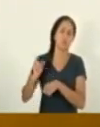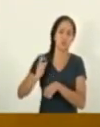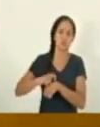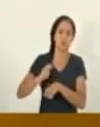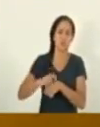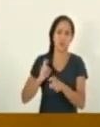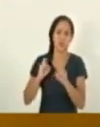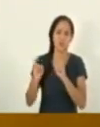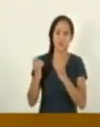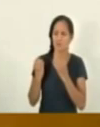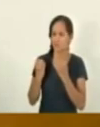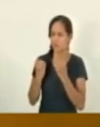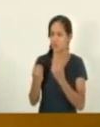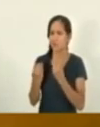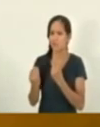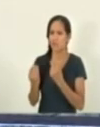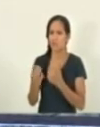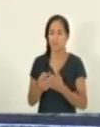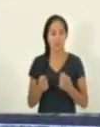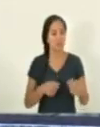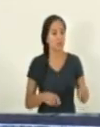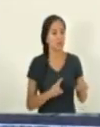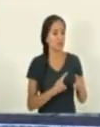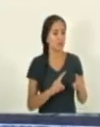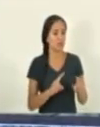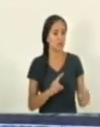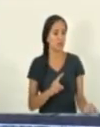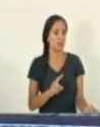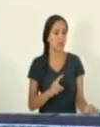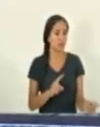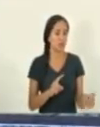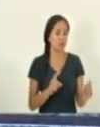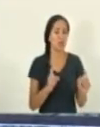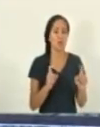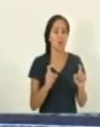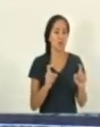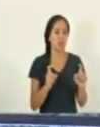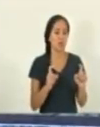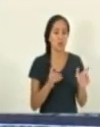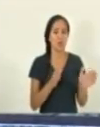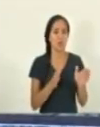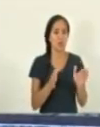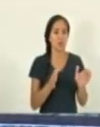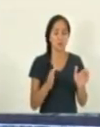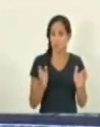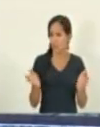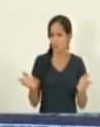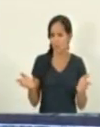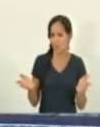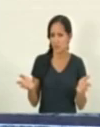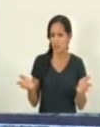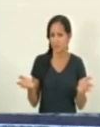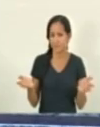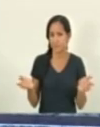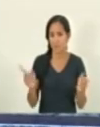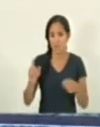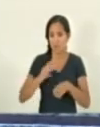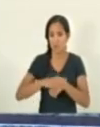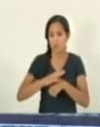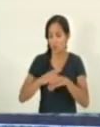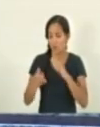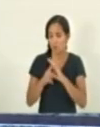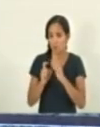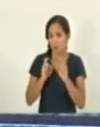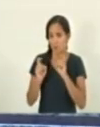da sessão? Não precisa. É porque como já acabou o expediente por conta do prazo... Ainda assim. Esse é o horário da